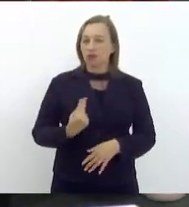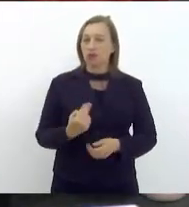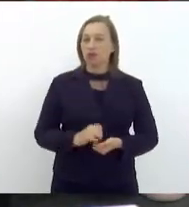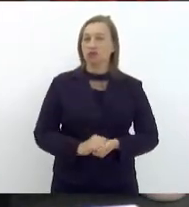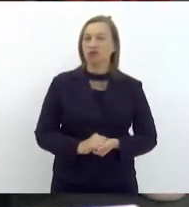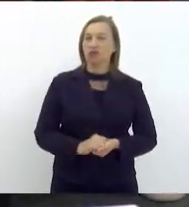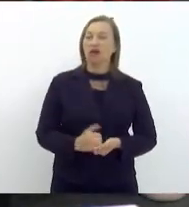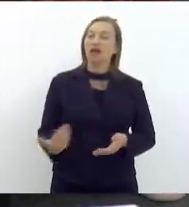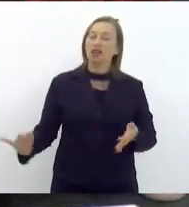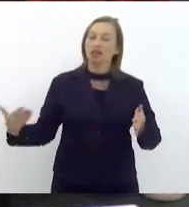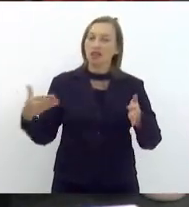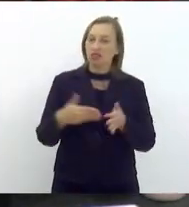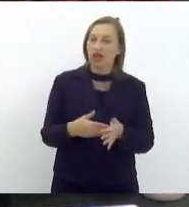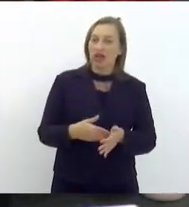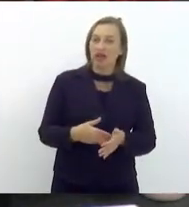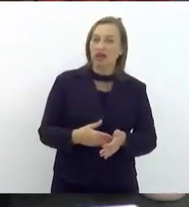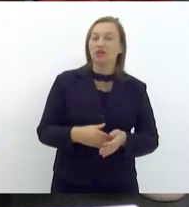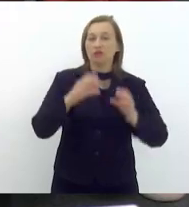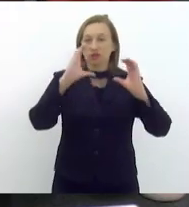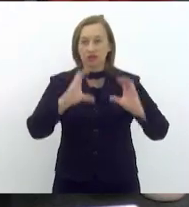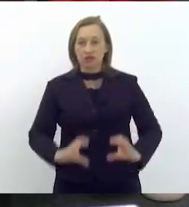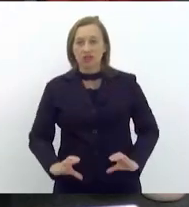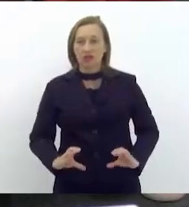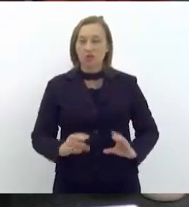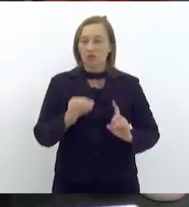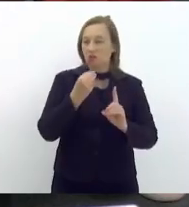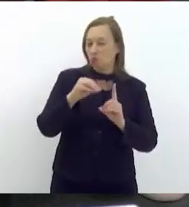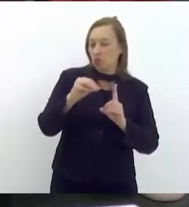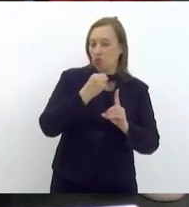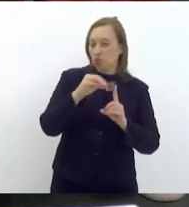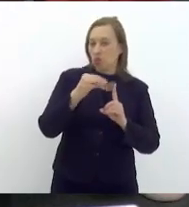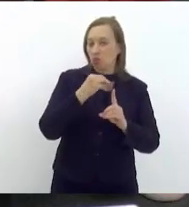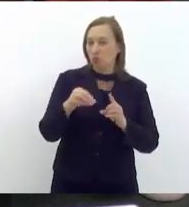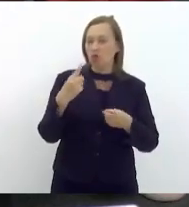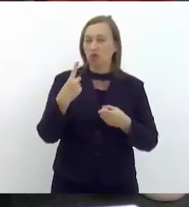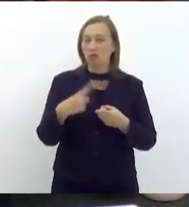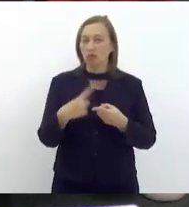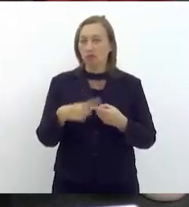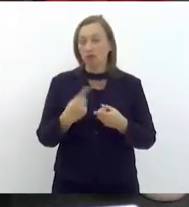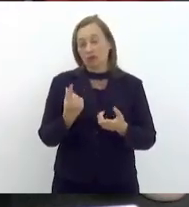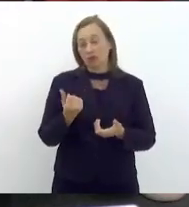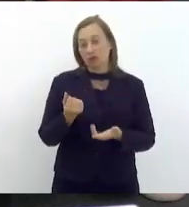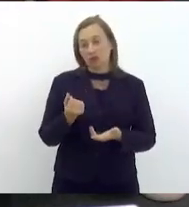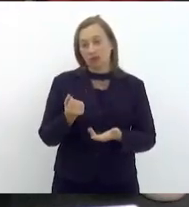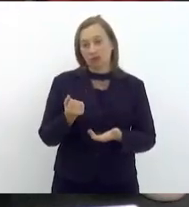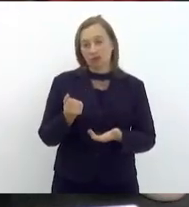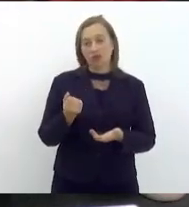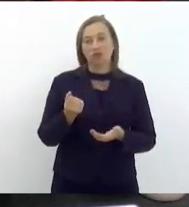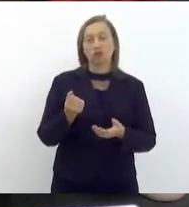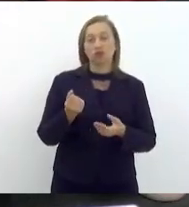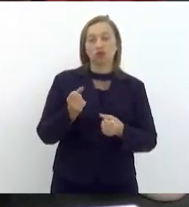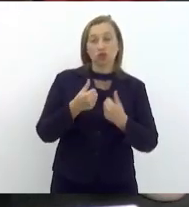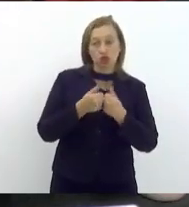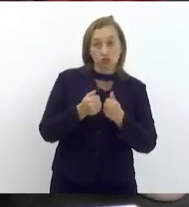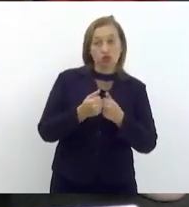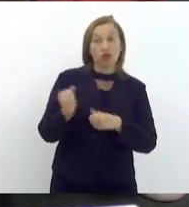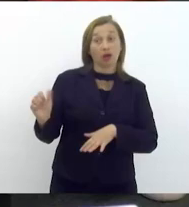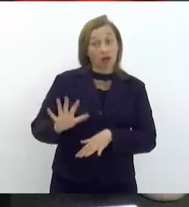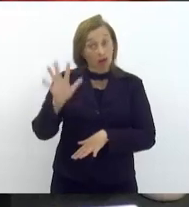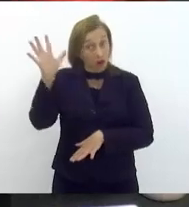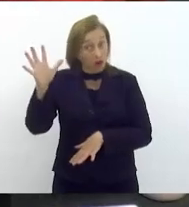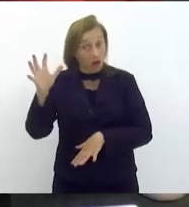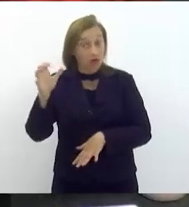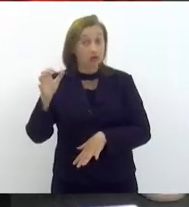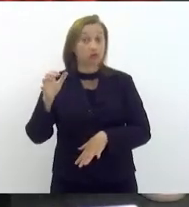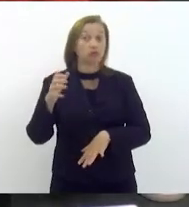vamos até o cidadão mais vulnerável vamos até eles porque passagem a cara mobilidade é cara e